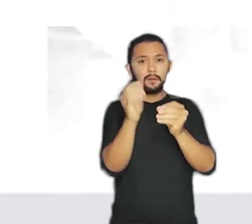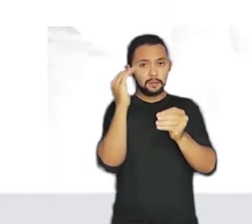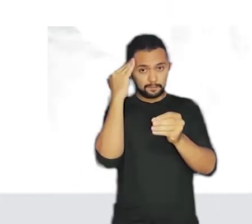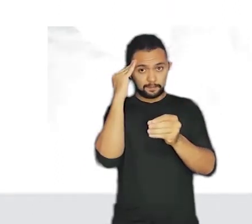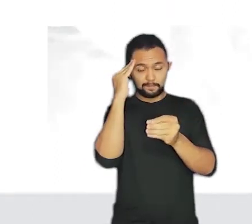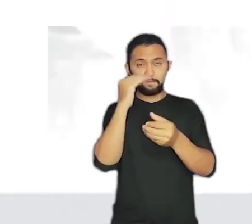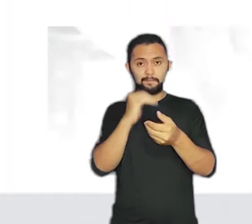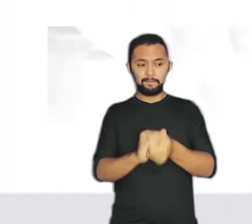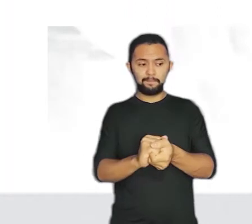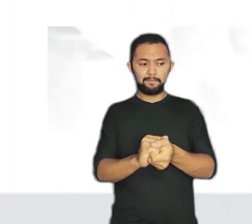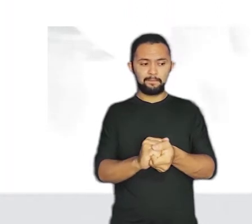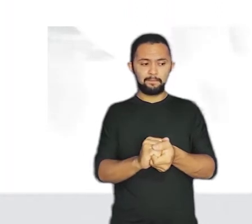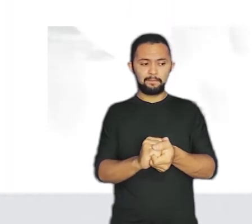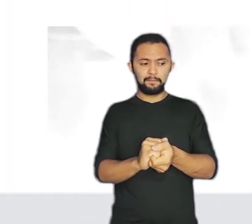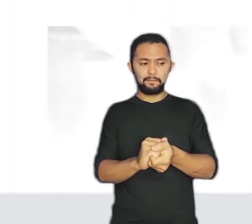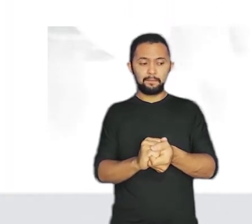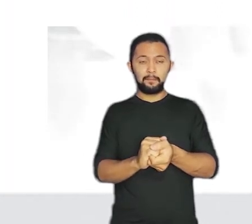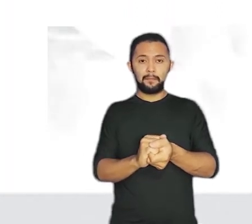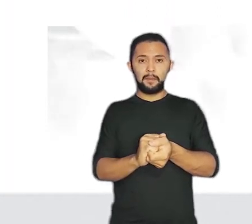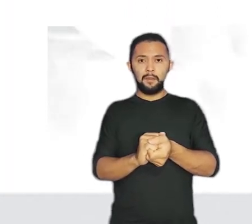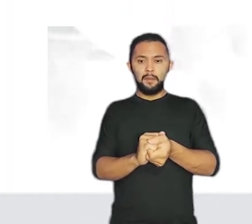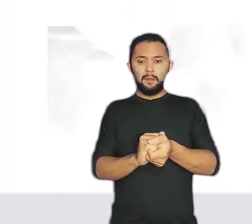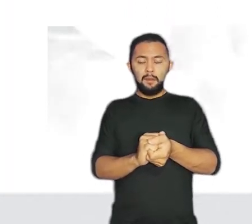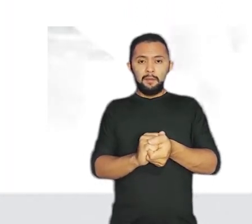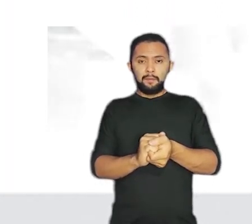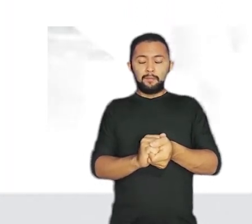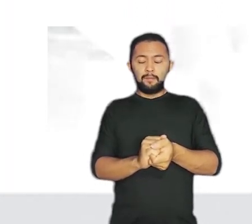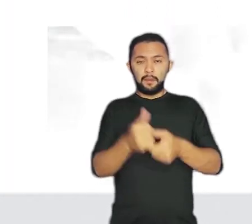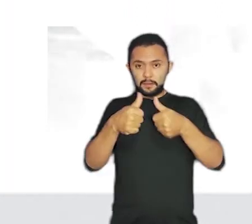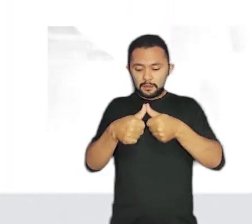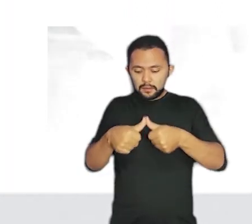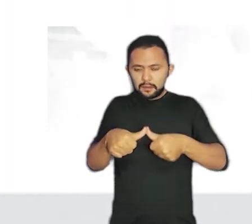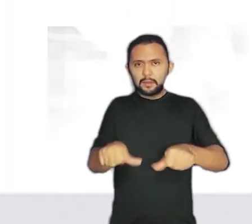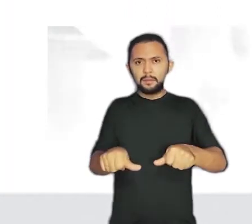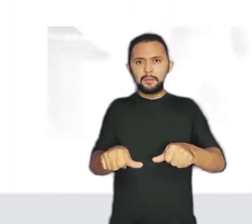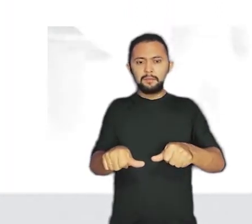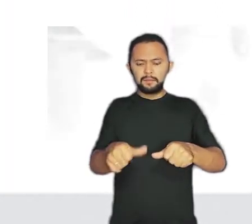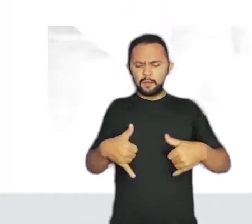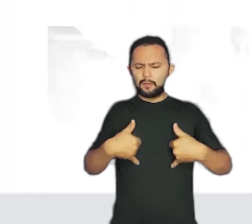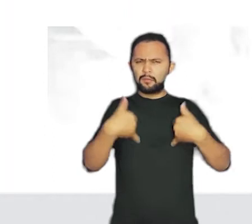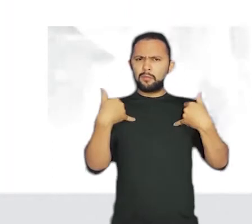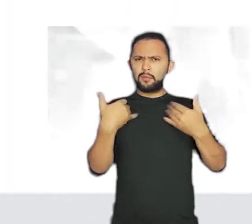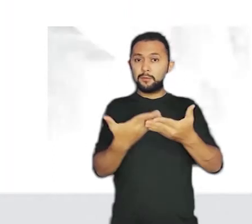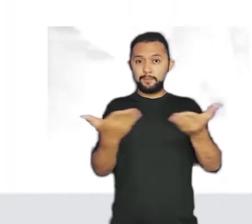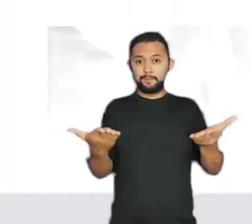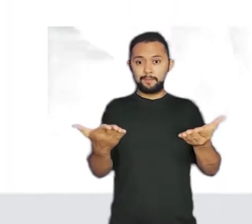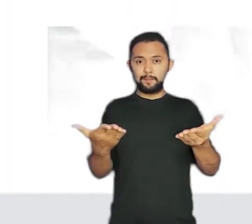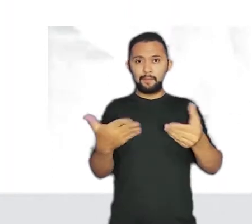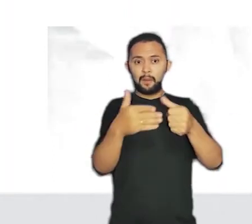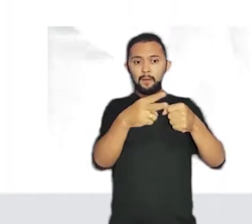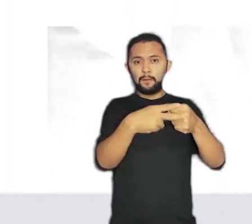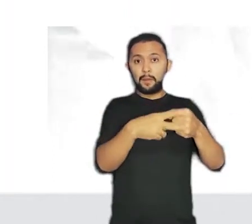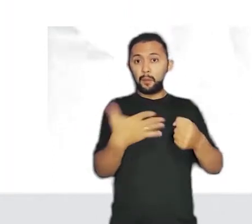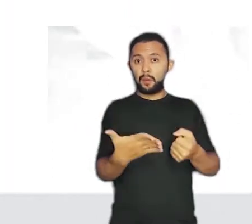tá? Então eu tenho aqui, ó, estamos muito orgulhosos de vocês. O verbo aqui é estar. Estamos